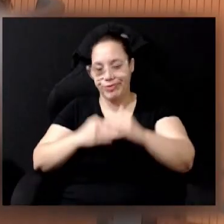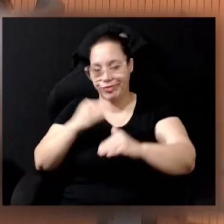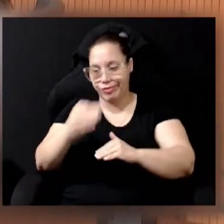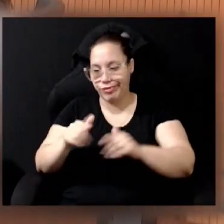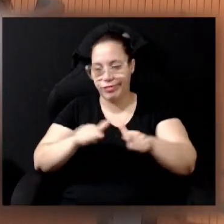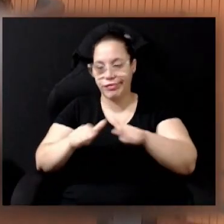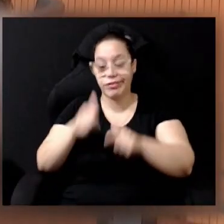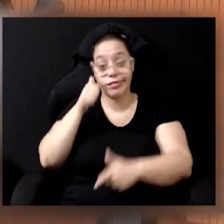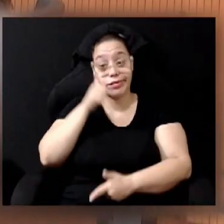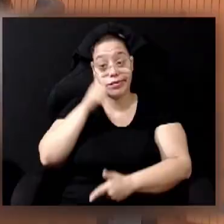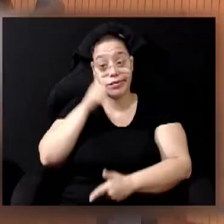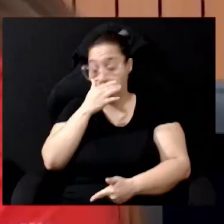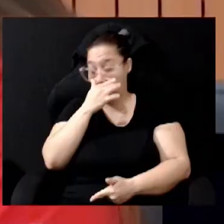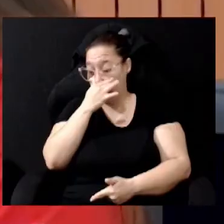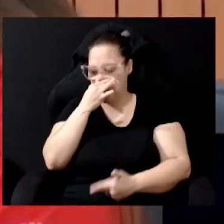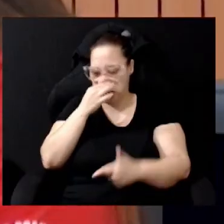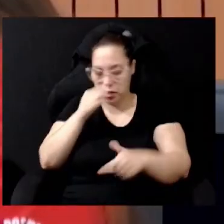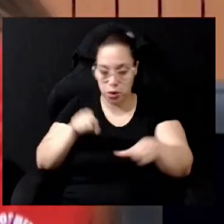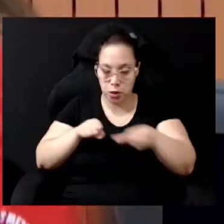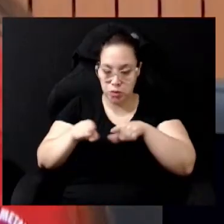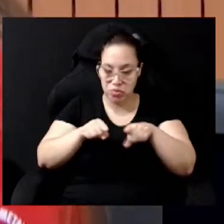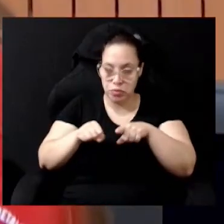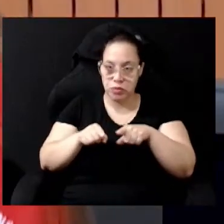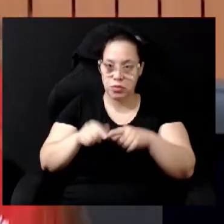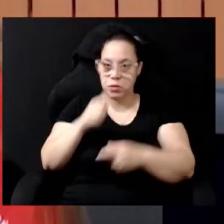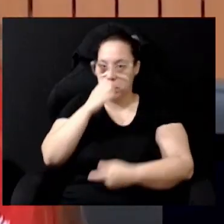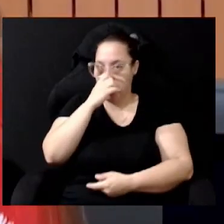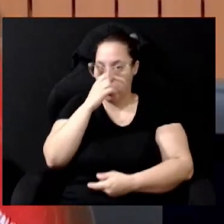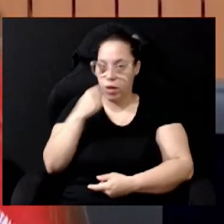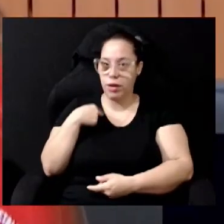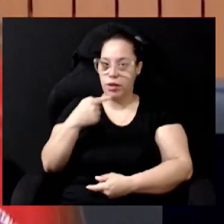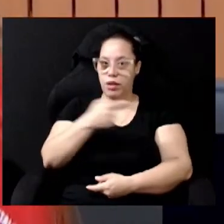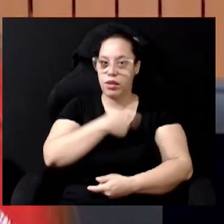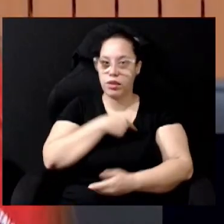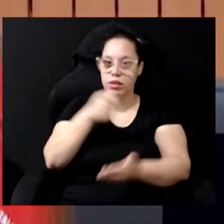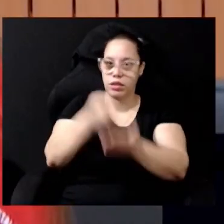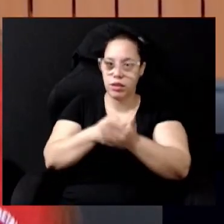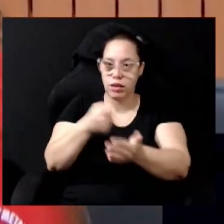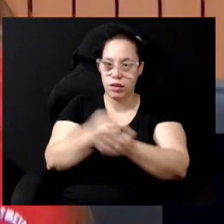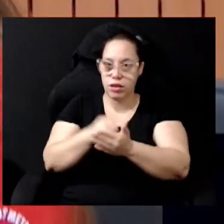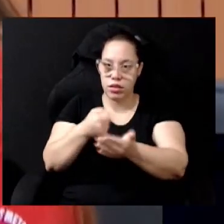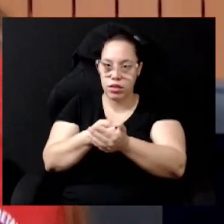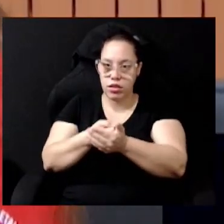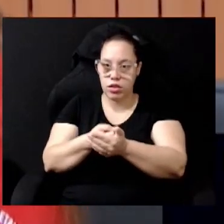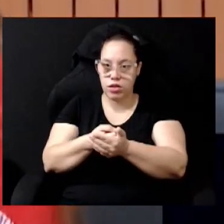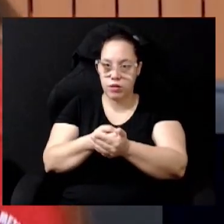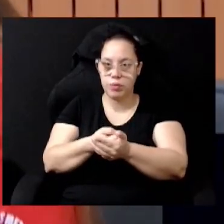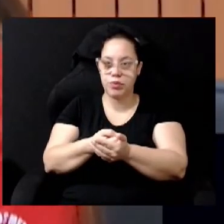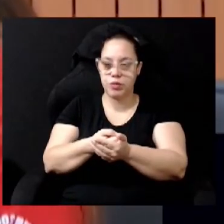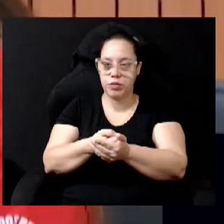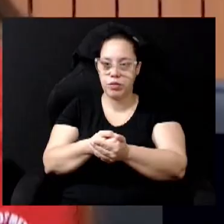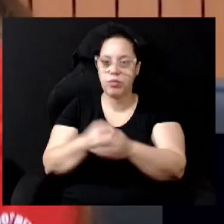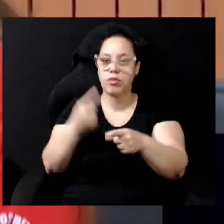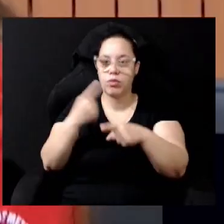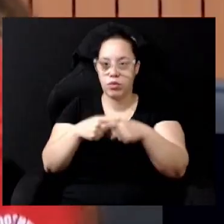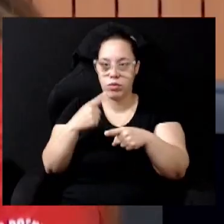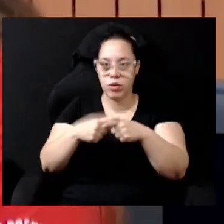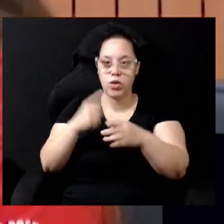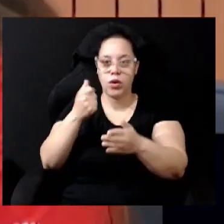mulheres também foi ressaltada. Nós já estamos em campanha permanente porque nós lutamos e